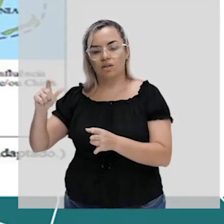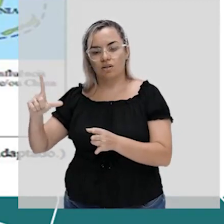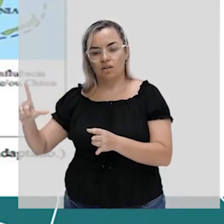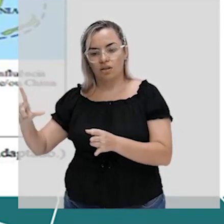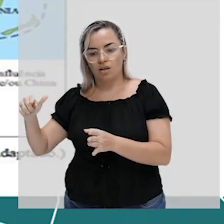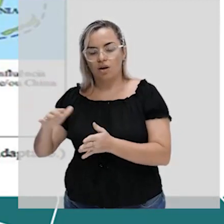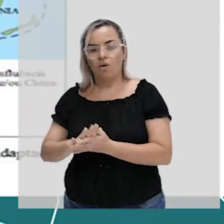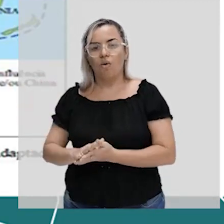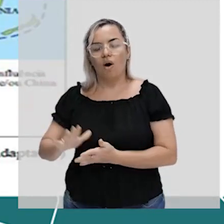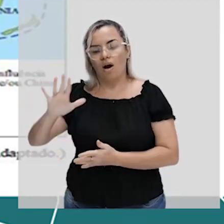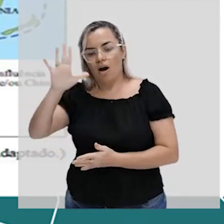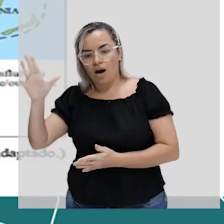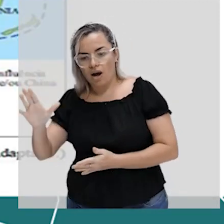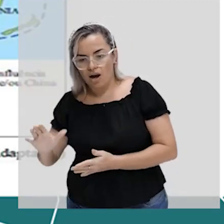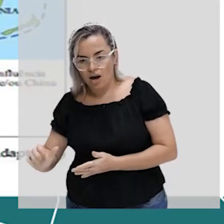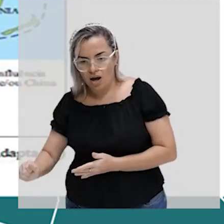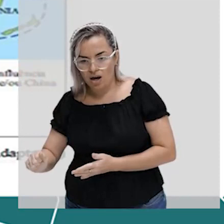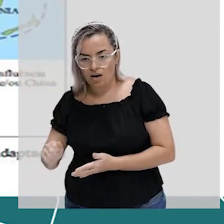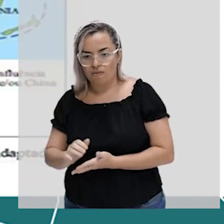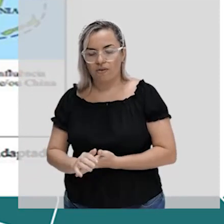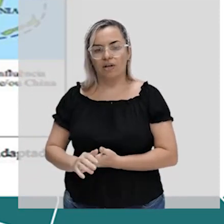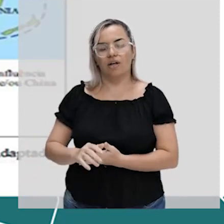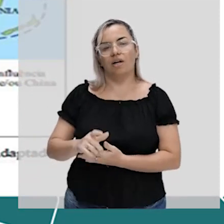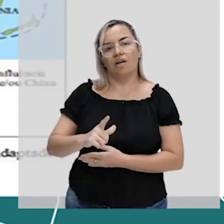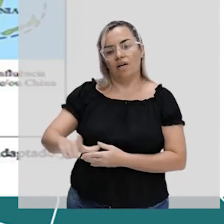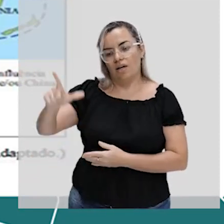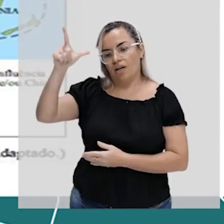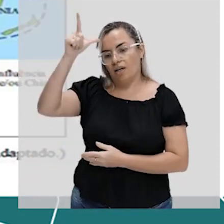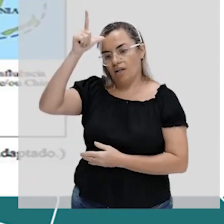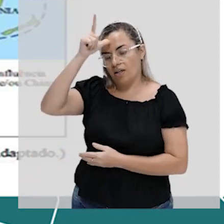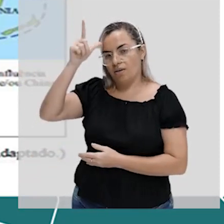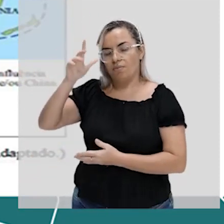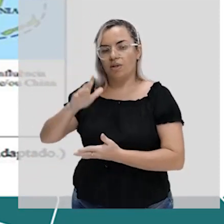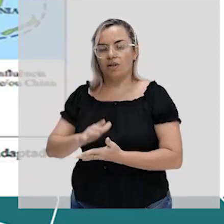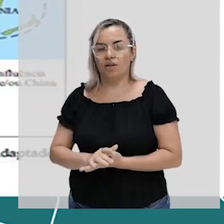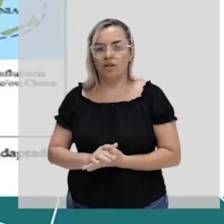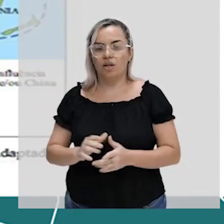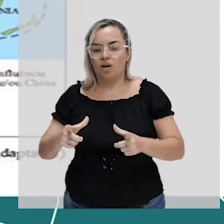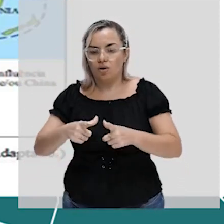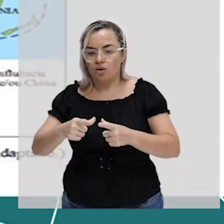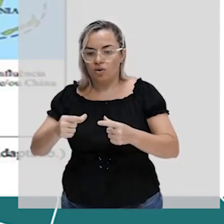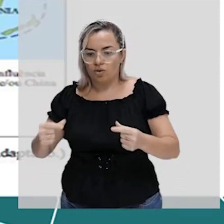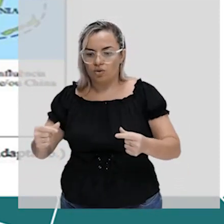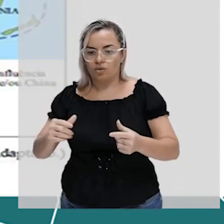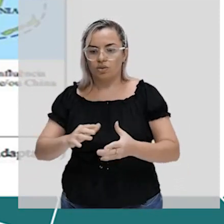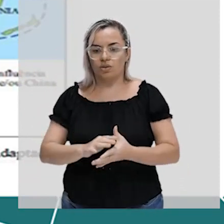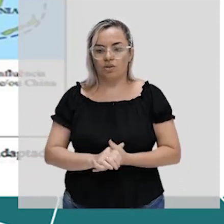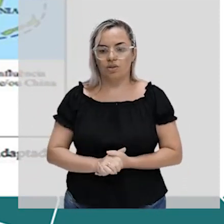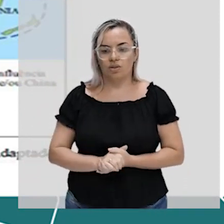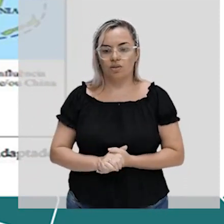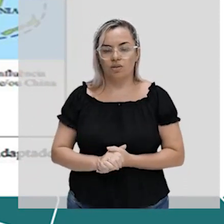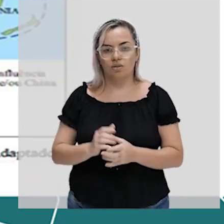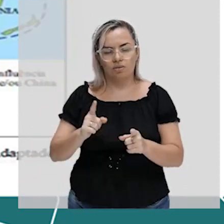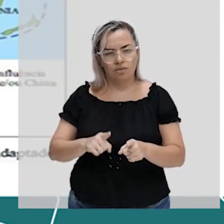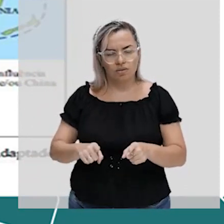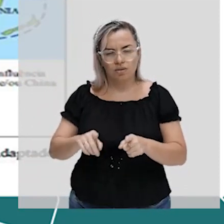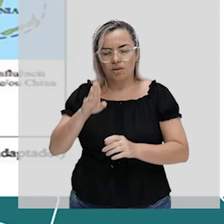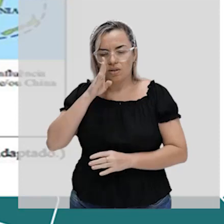lembra, tu tem principalmente os Estados Unidos sendo esse grande elo, essa grande força, né? Como o famoso xerife,